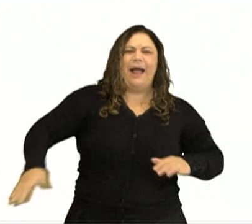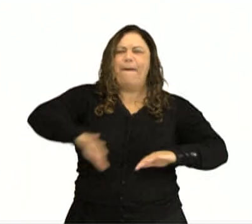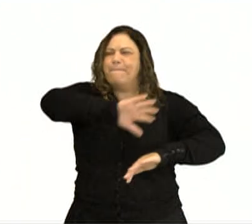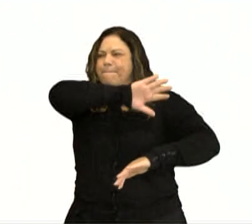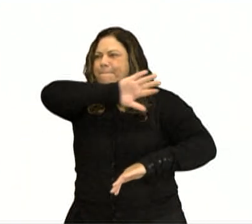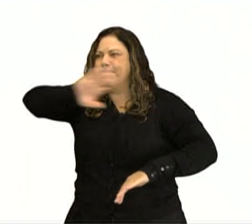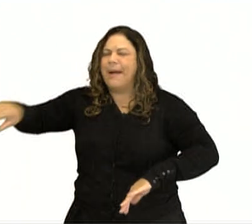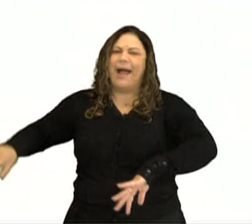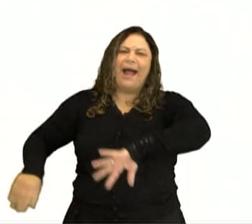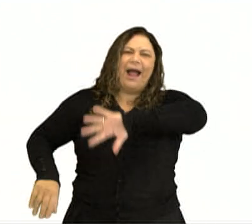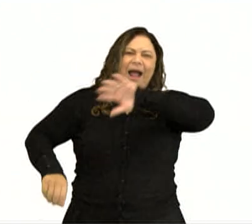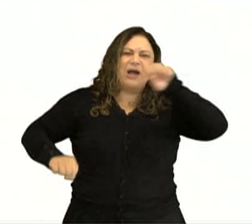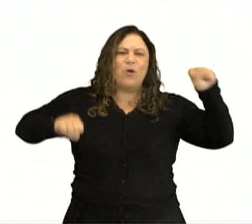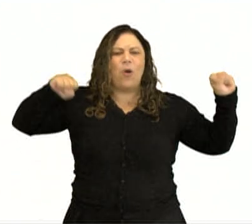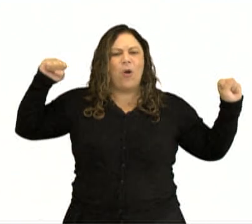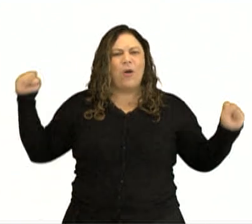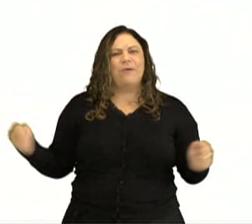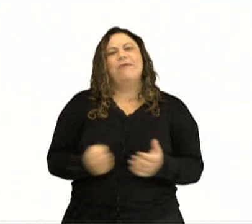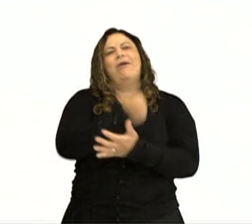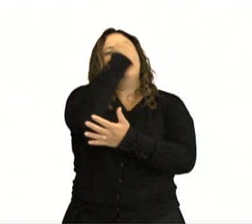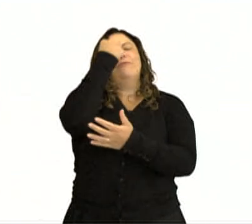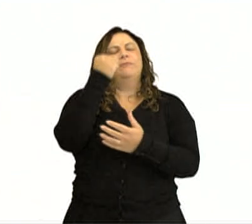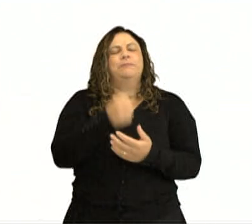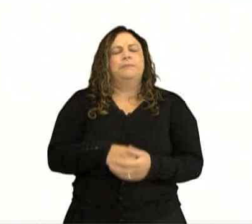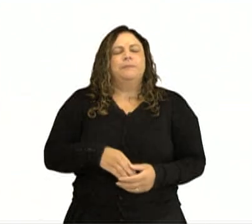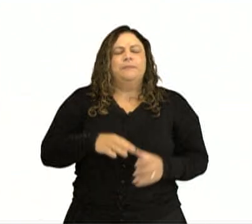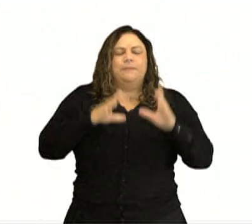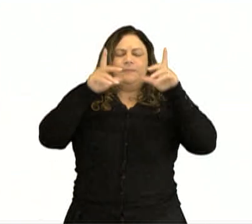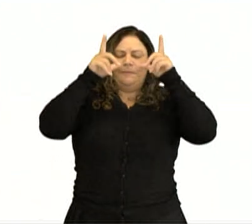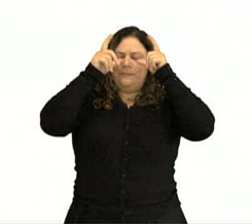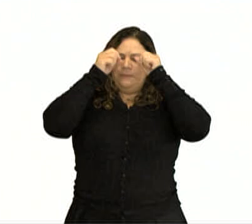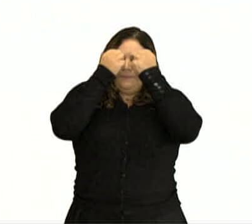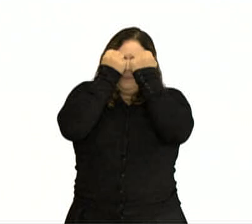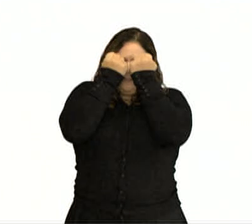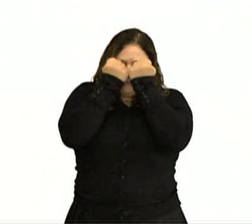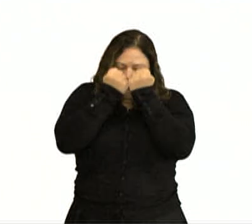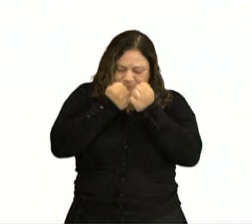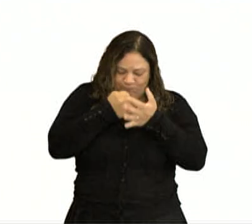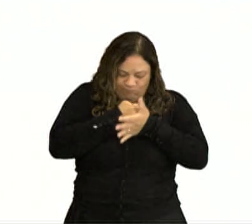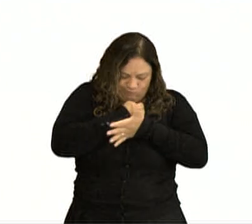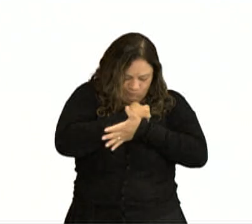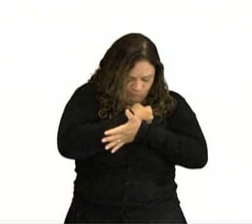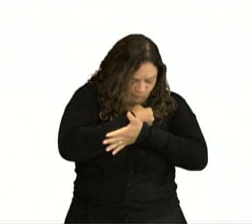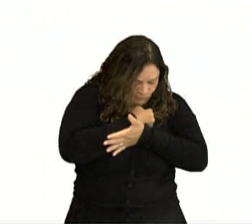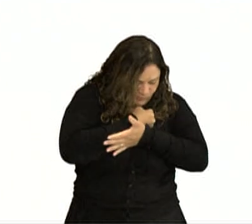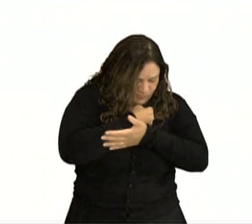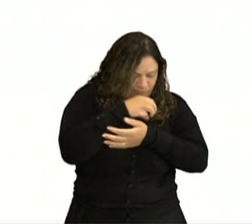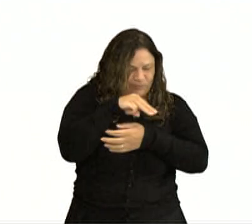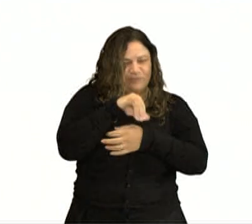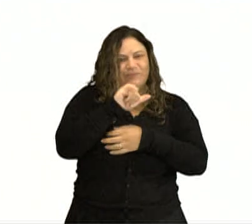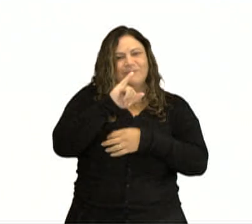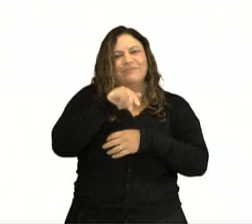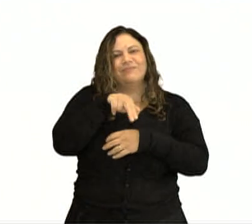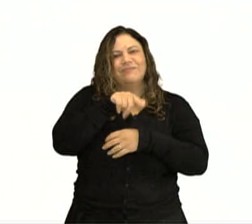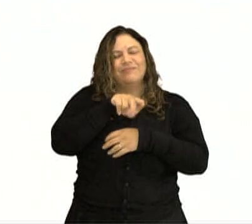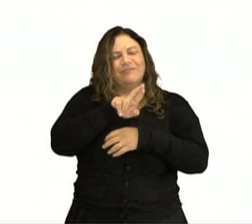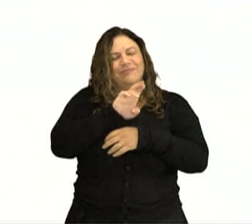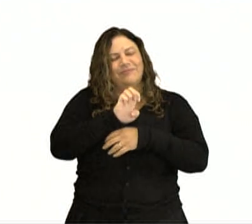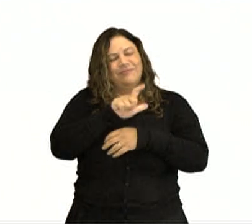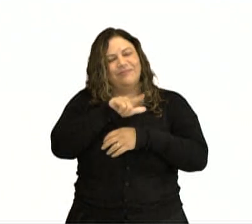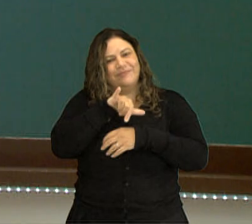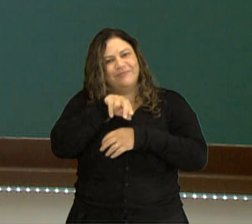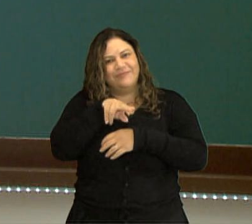bocas. Gol! Miquelina fechou os olhos de ódio. Então, é